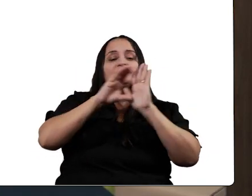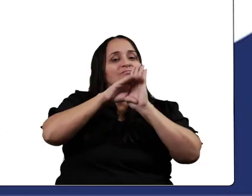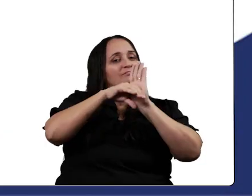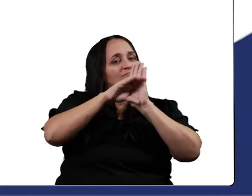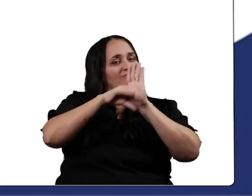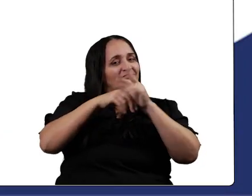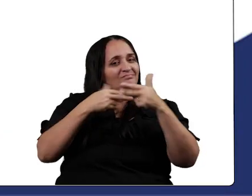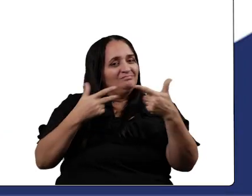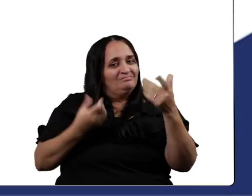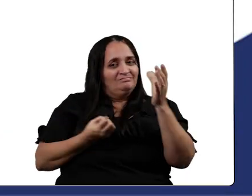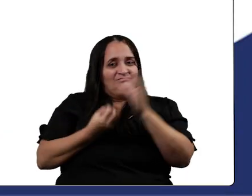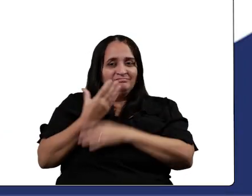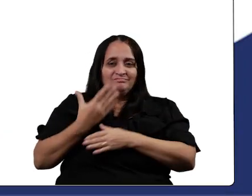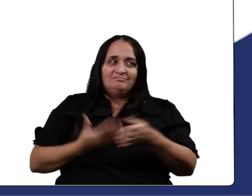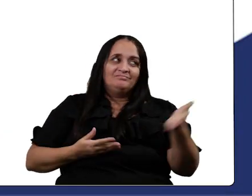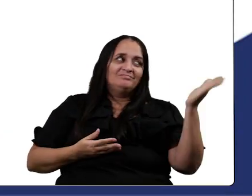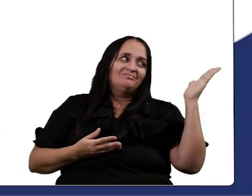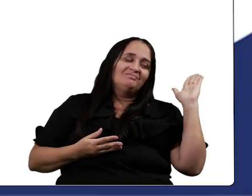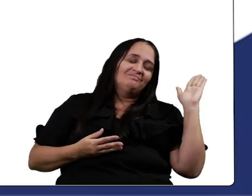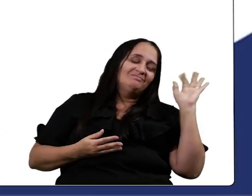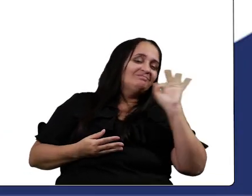criação. Essa é a resposta.